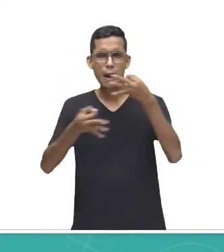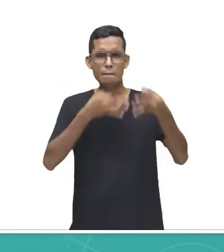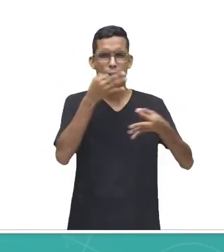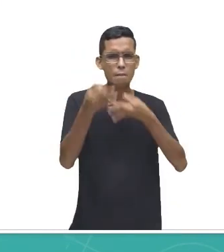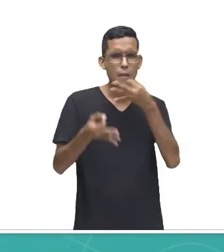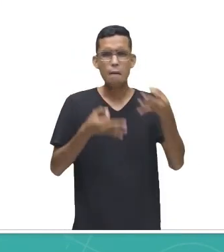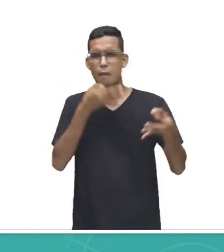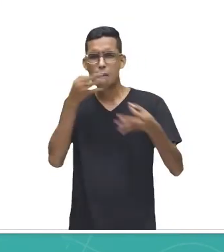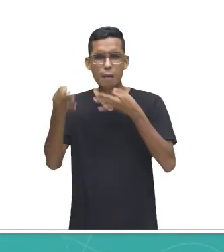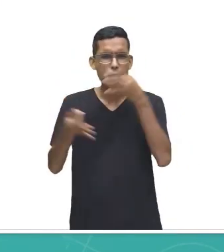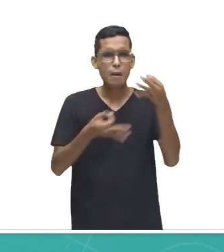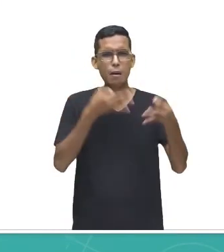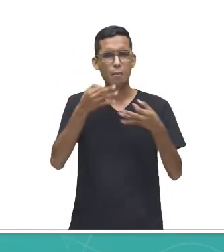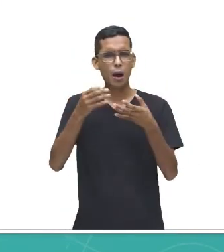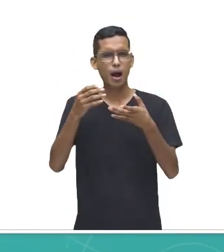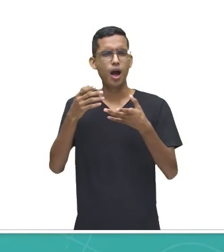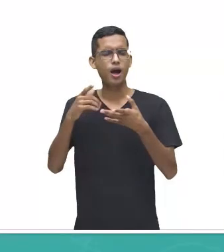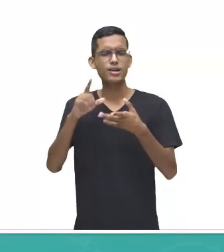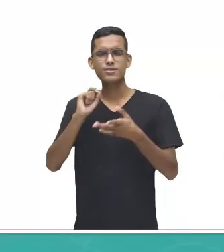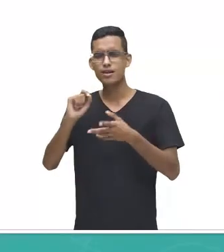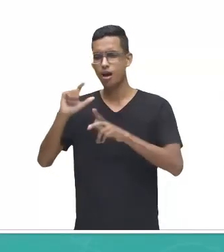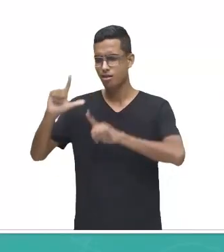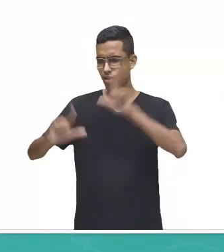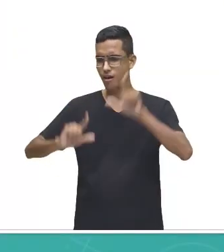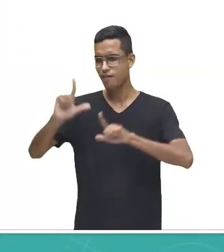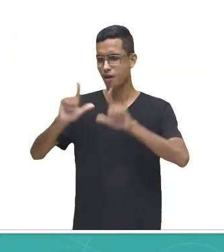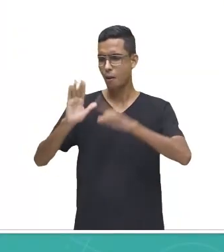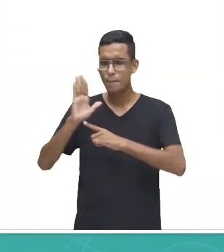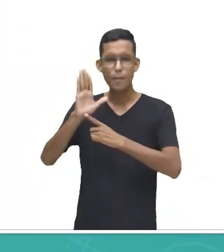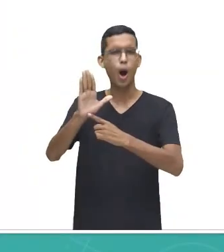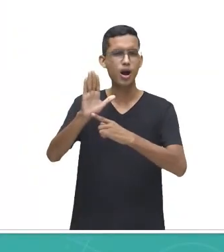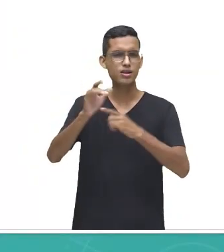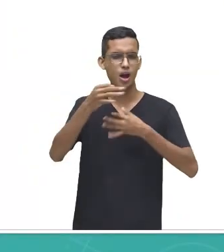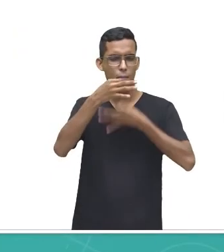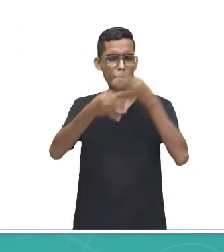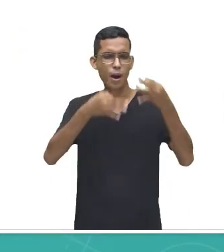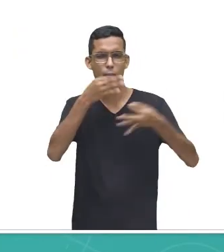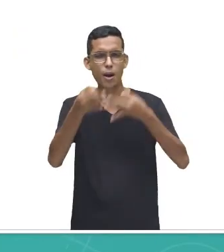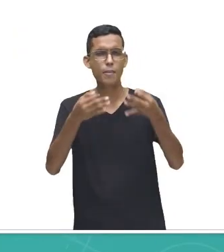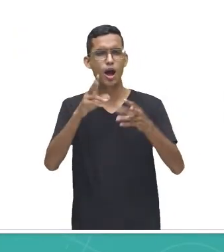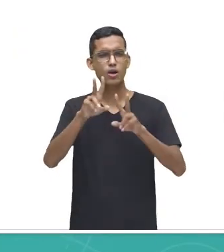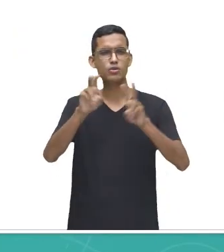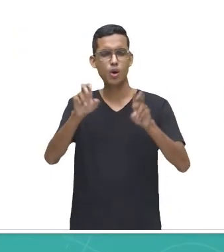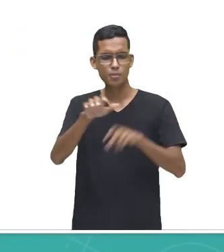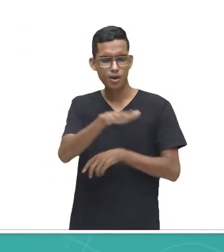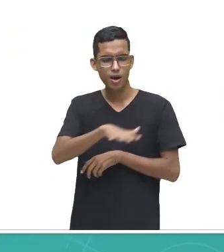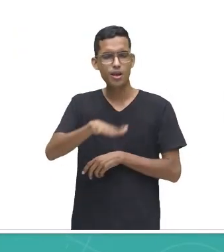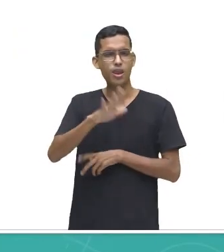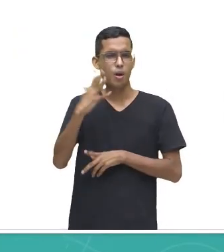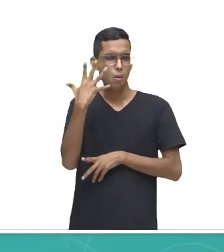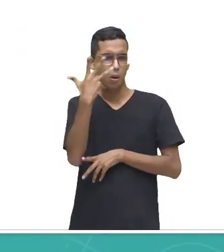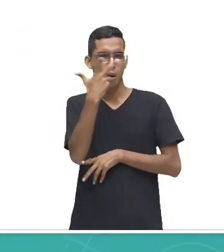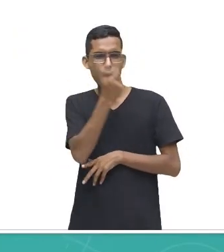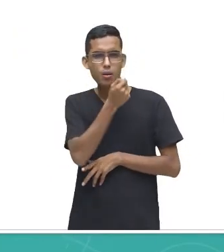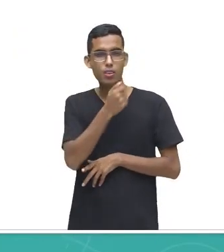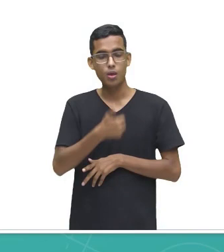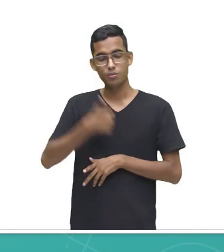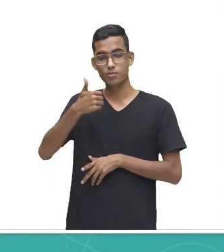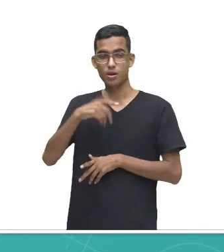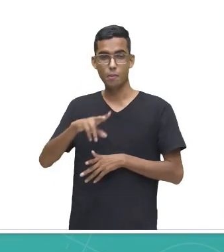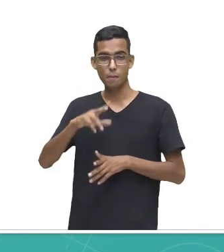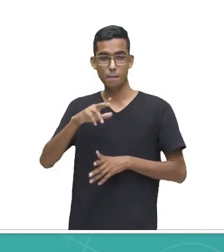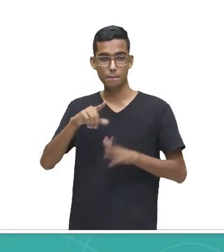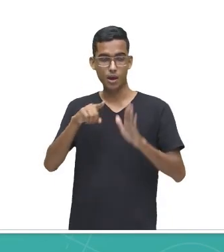impostos pela mídia, o que você tem a dizer? Questão número 1 é uma resposta pessoal, né? Que você